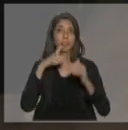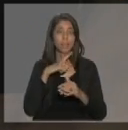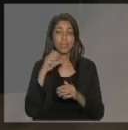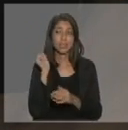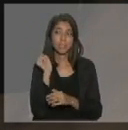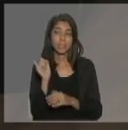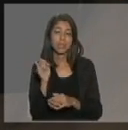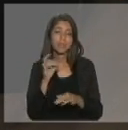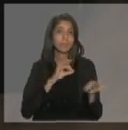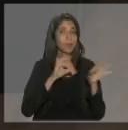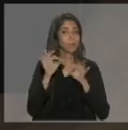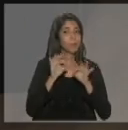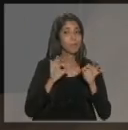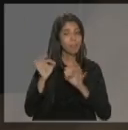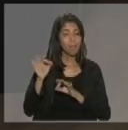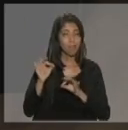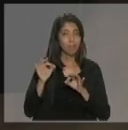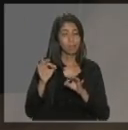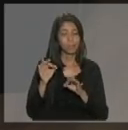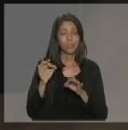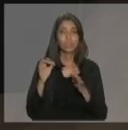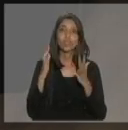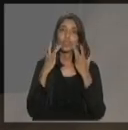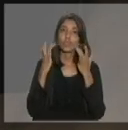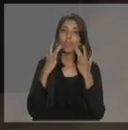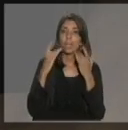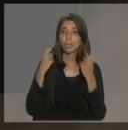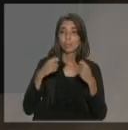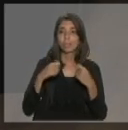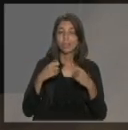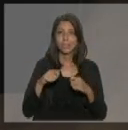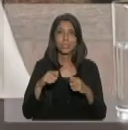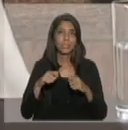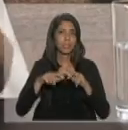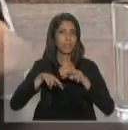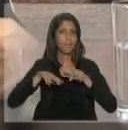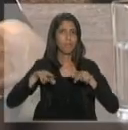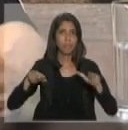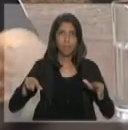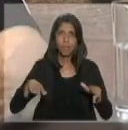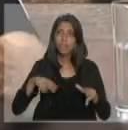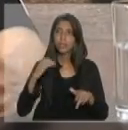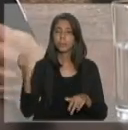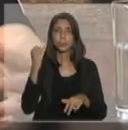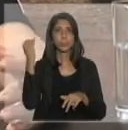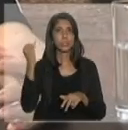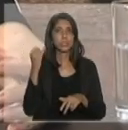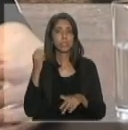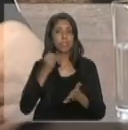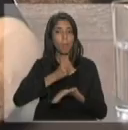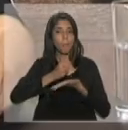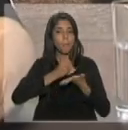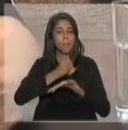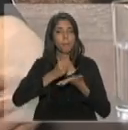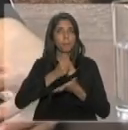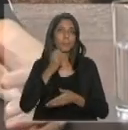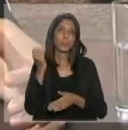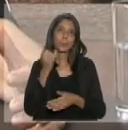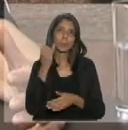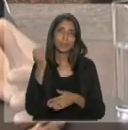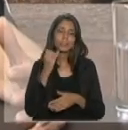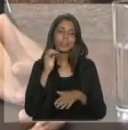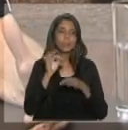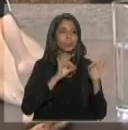tiver as grandes produções clássicas. Como teatro, você tem que ter Shakespeare, tem que ter Romeu, você tem que começar com a base, você tem que ter